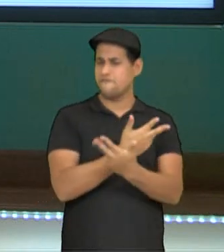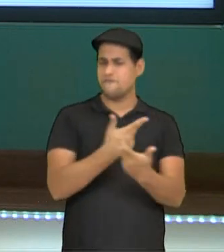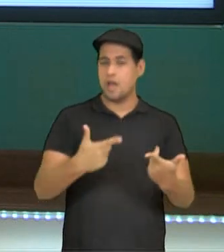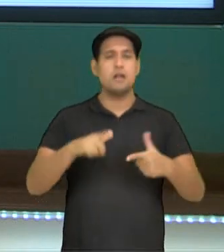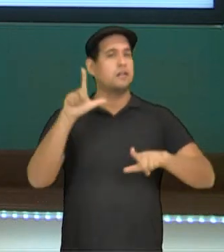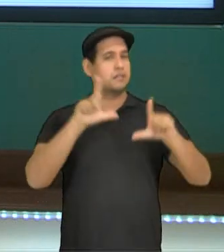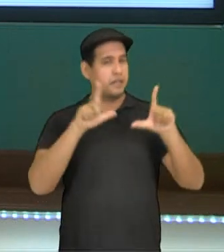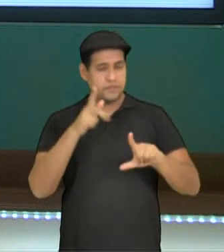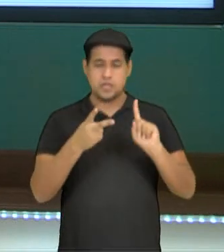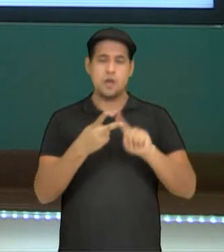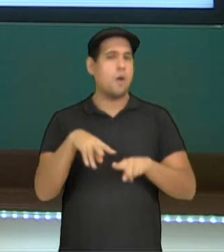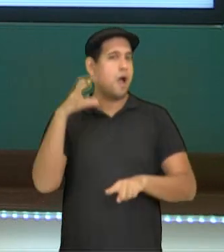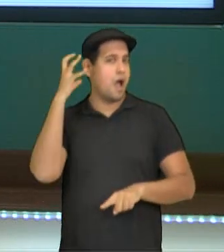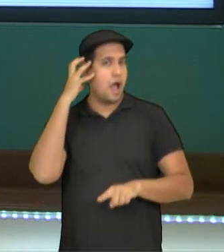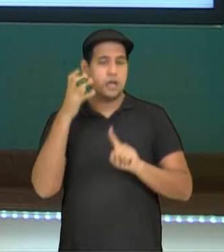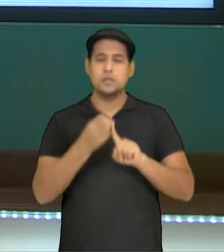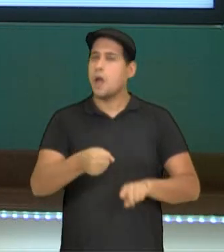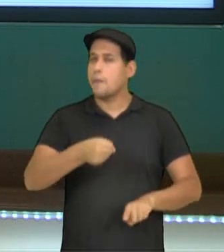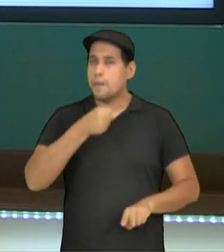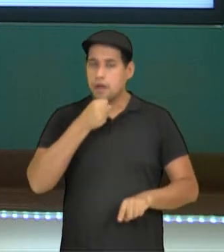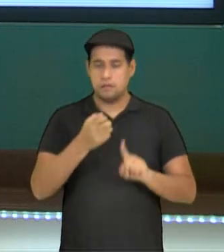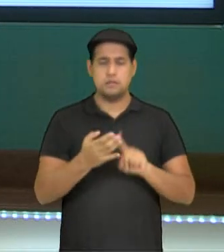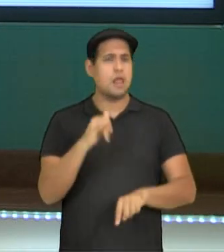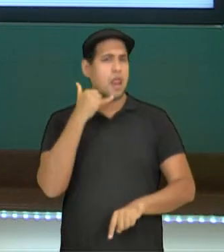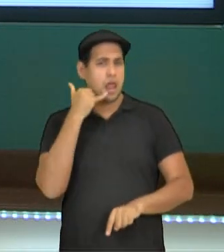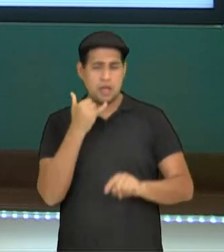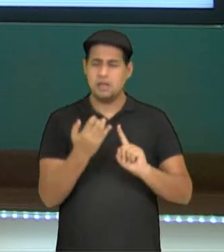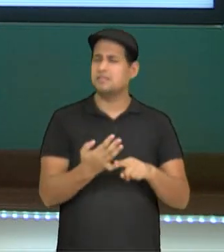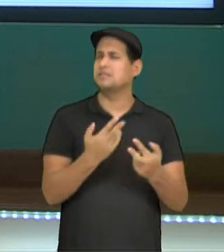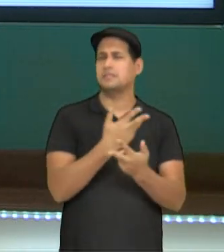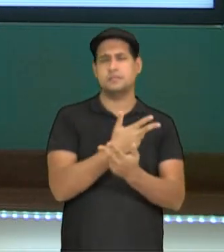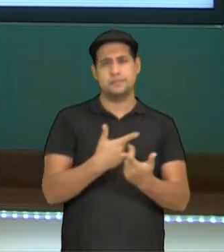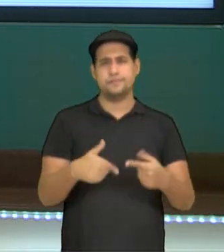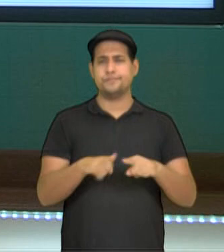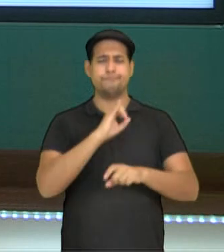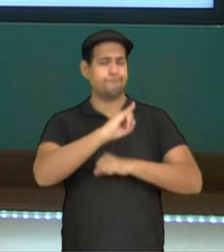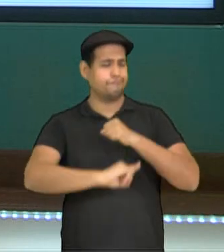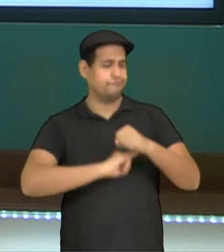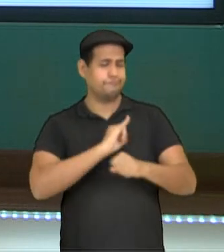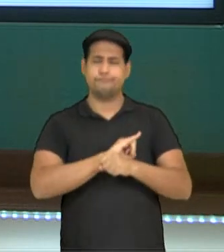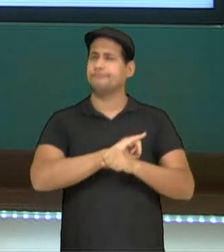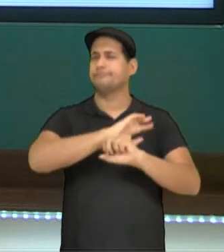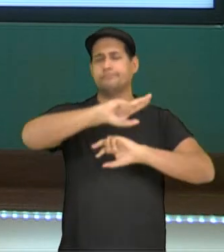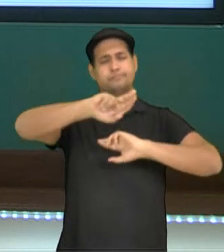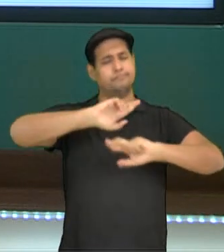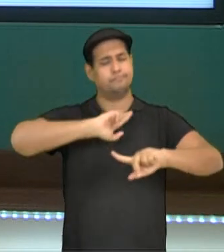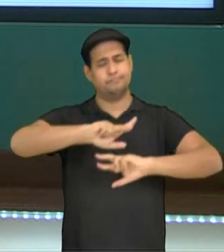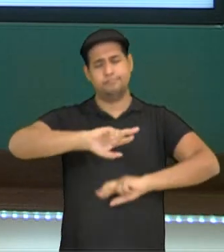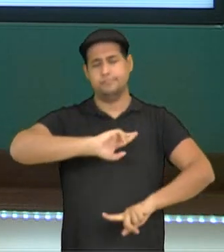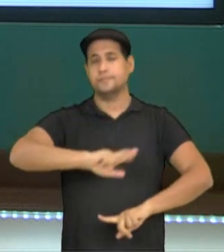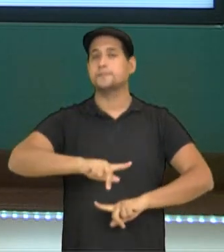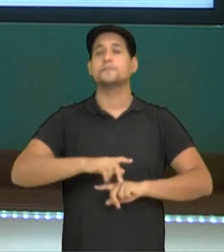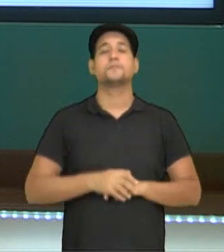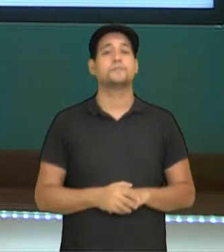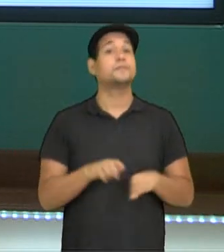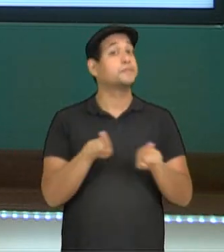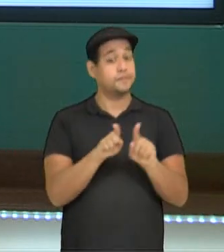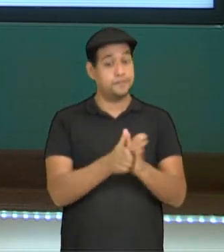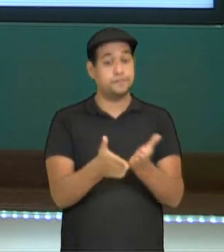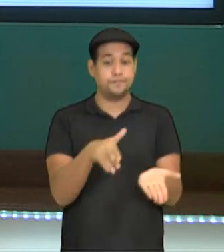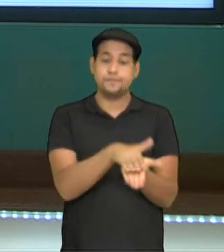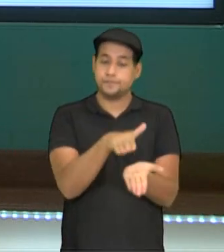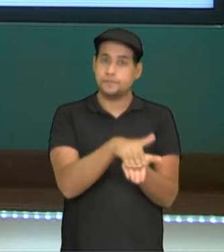a televisão, mas não só ela. A gente pode usar a mídia digital, né? Então vários outros tipos de mídia